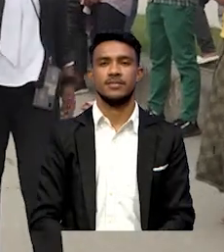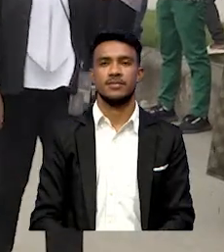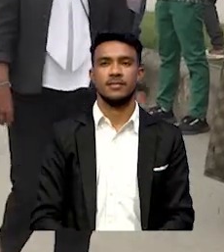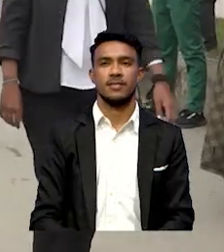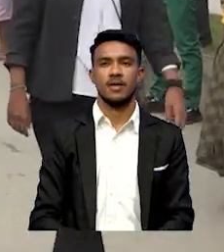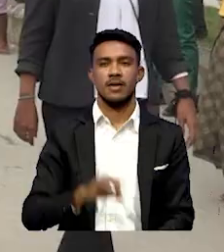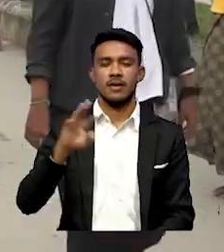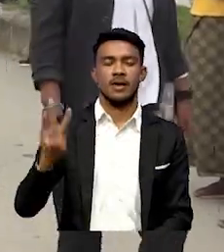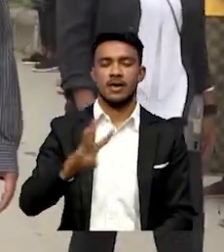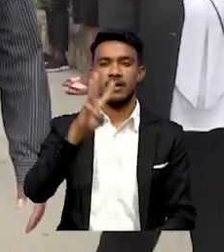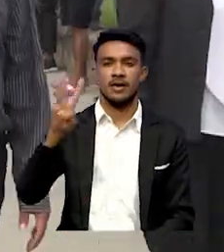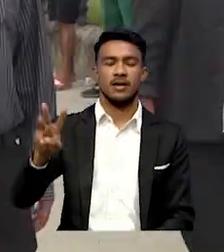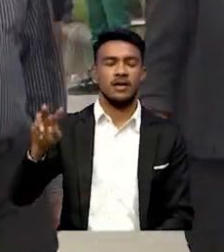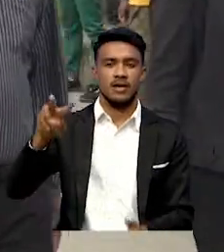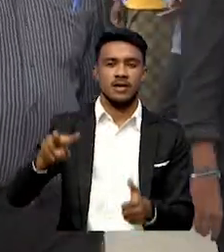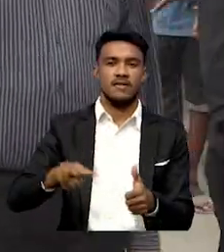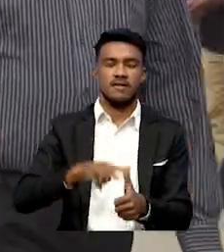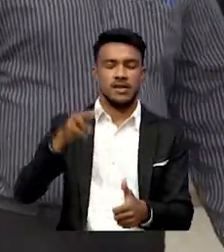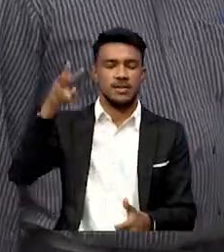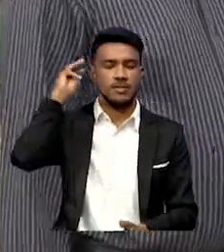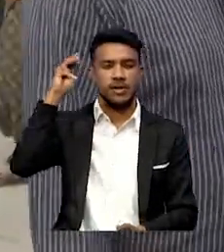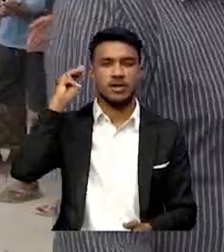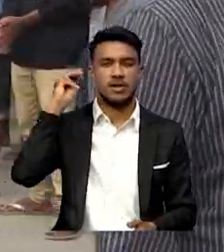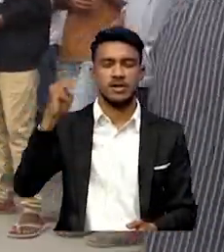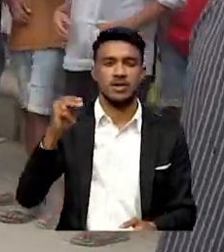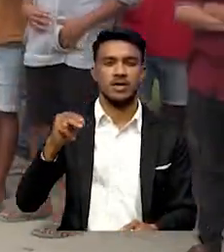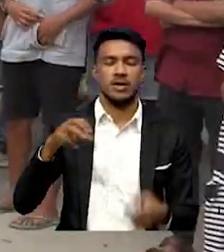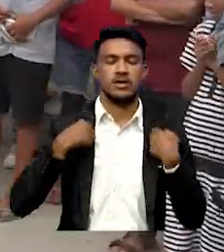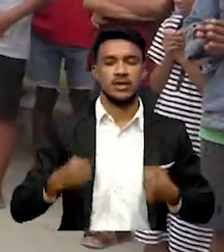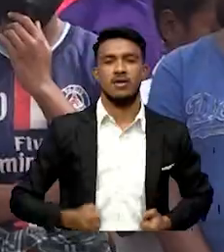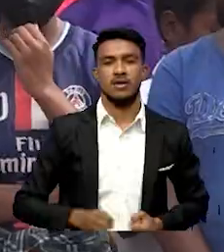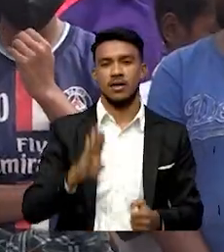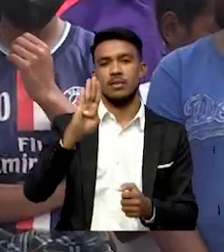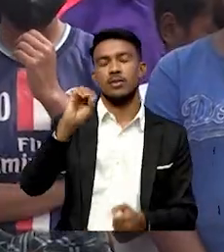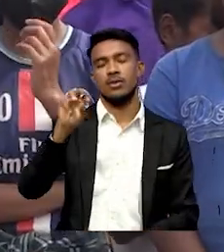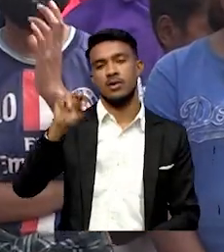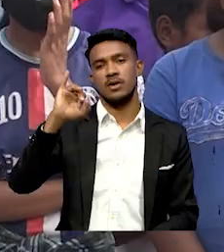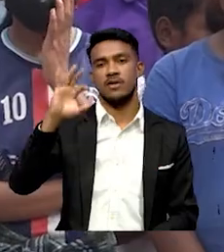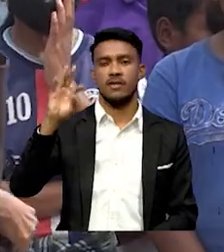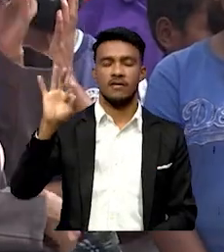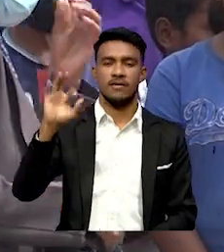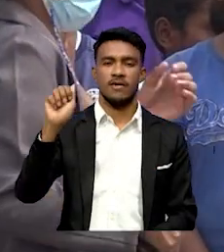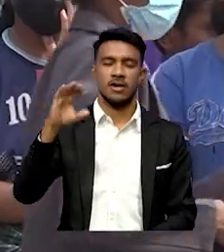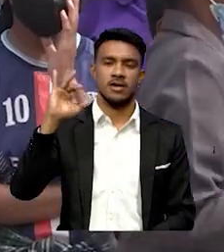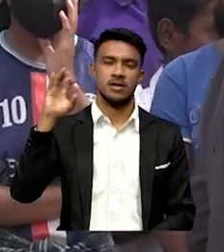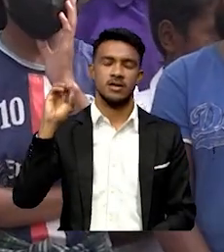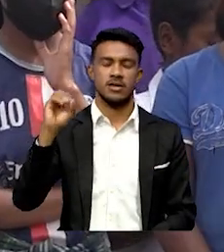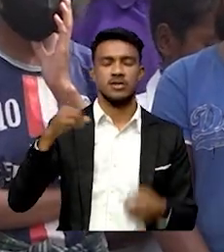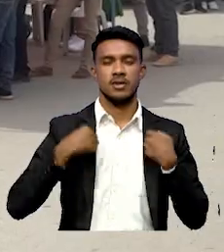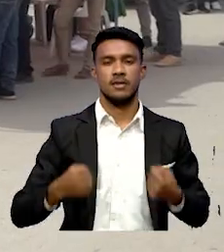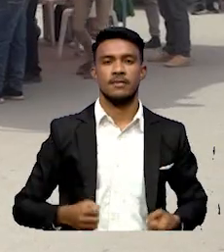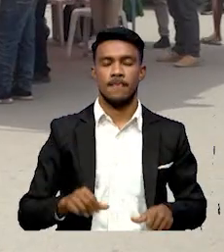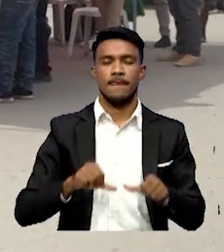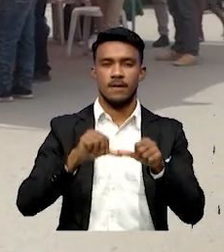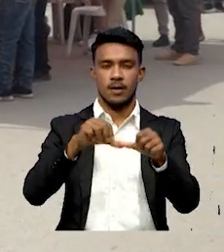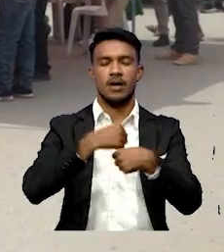Quinta semana, vice-ministro de saúde Bonifácio Mocoli dos Reis acompanha o diretor-geral Prestação Saúde, continua a